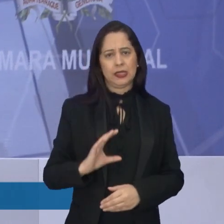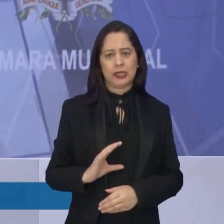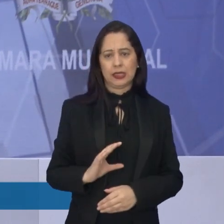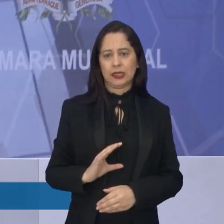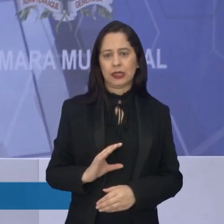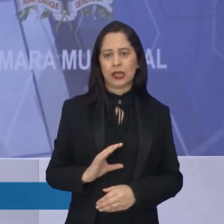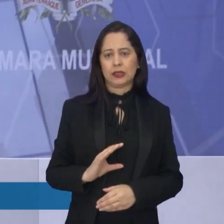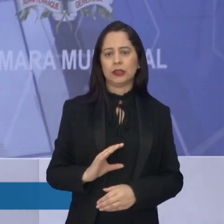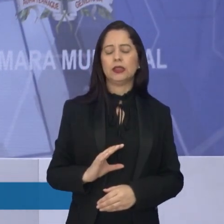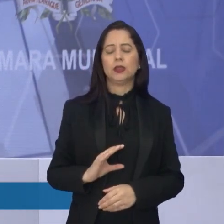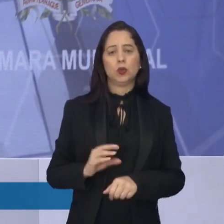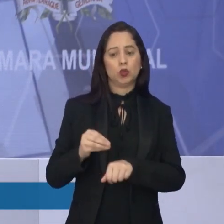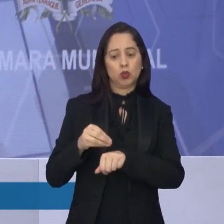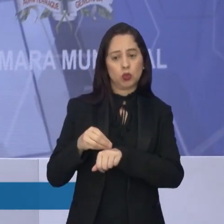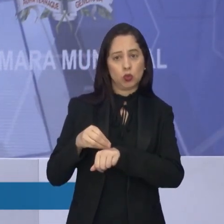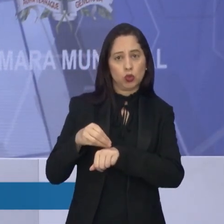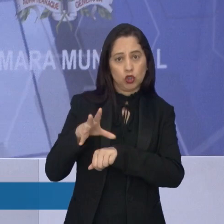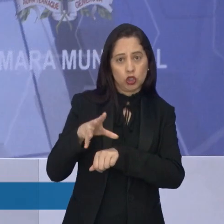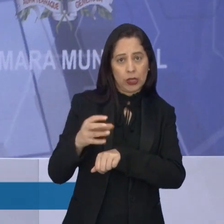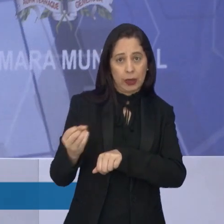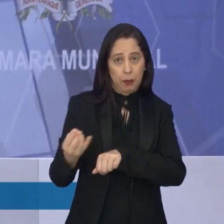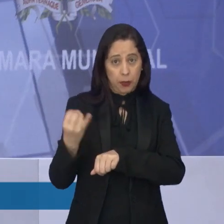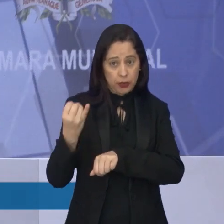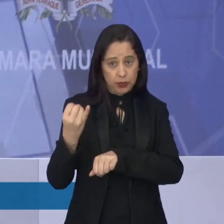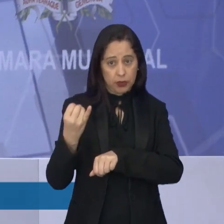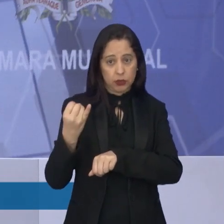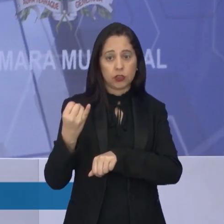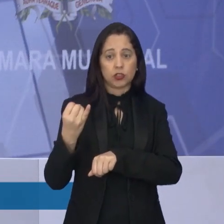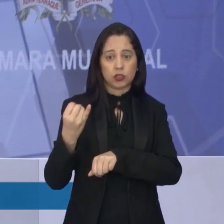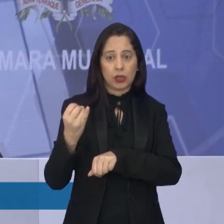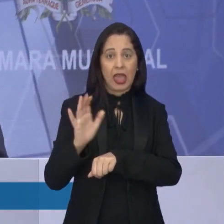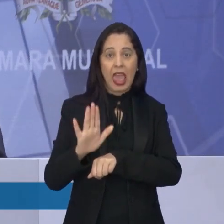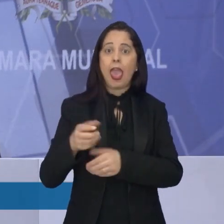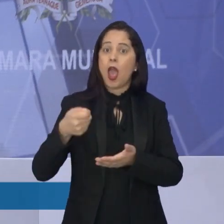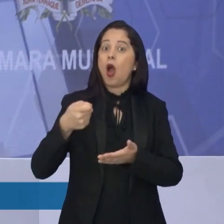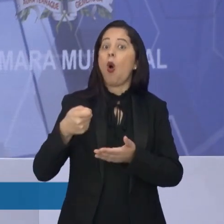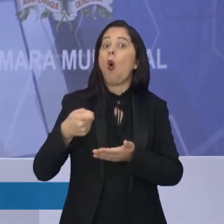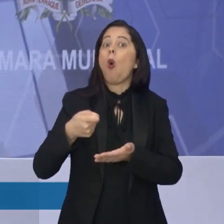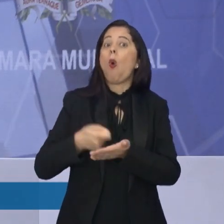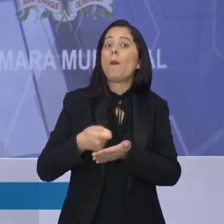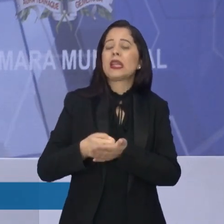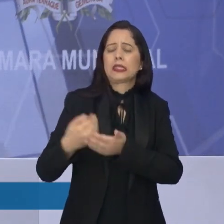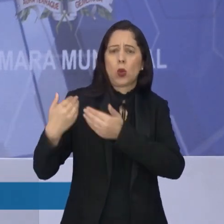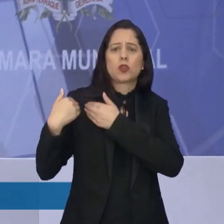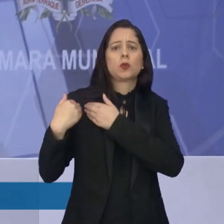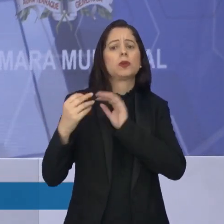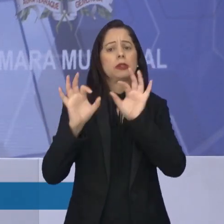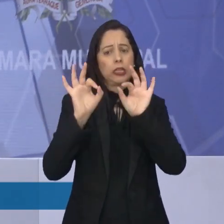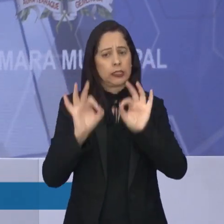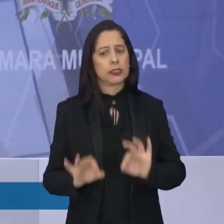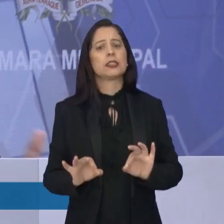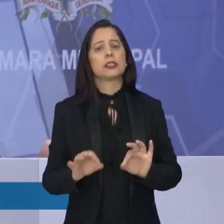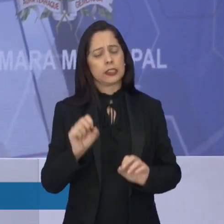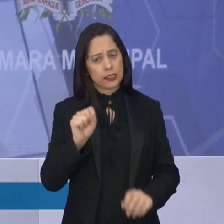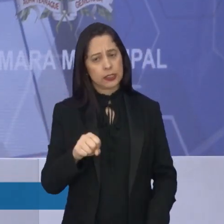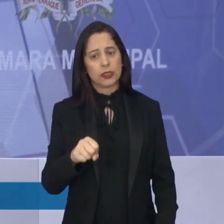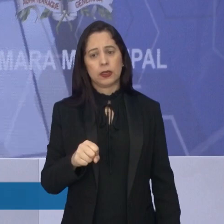demandas importantes para a sua cidade. É também um dever. Então, eu acho que eu honro a